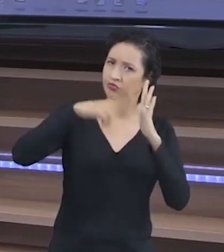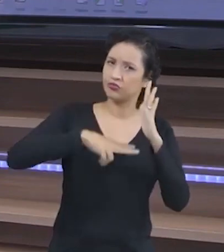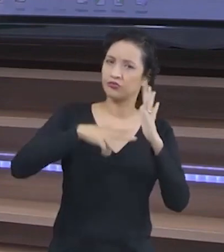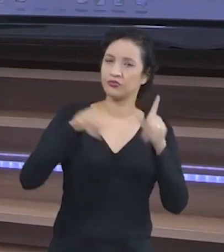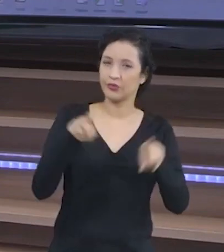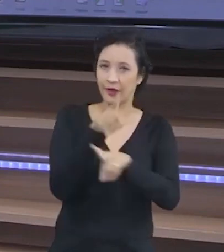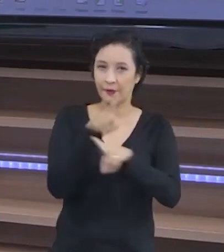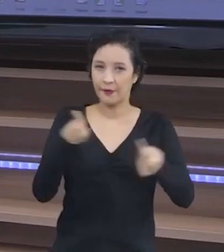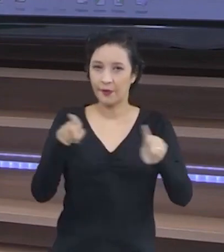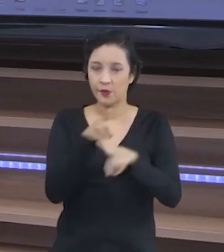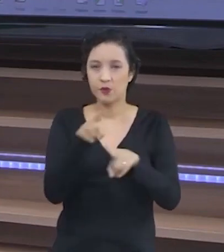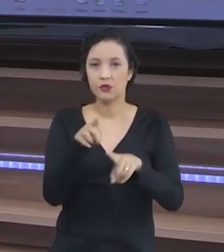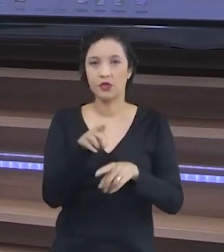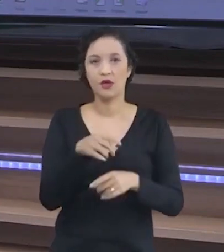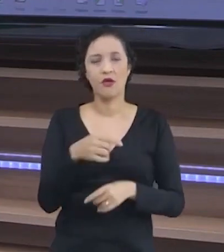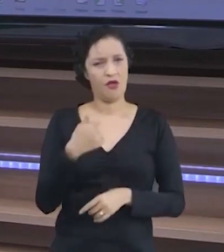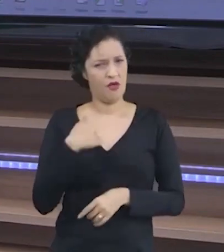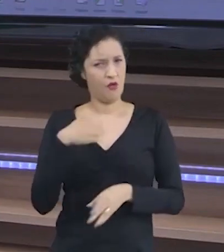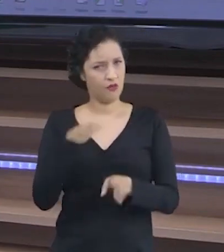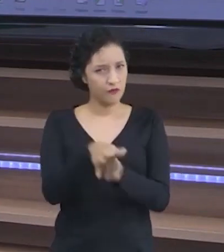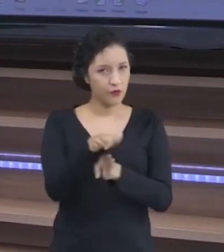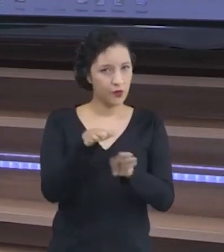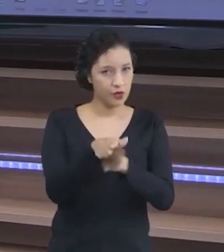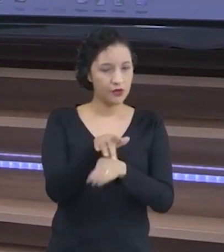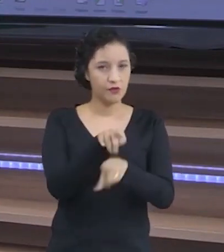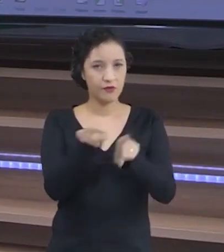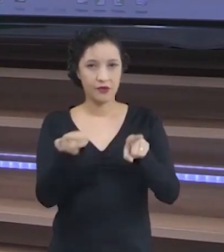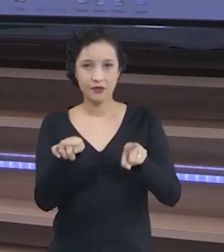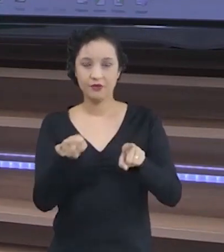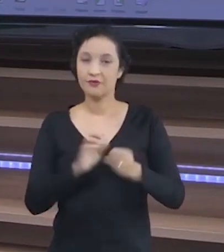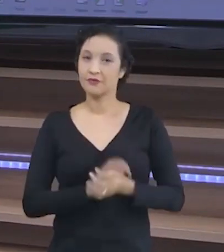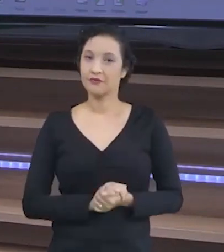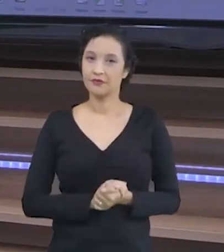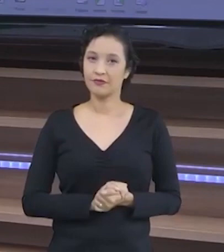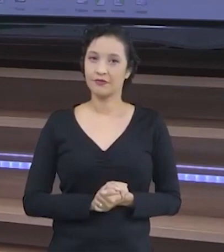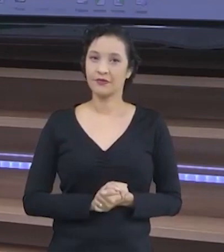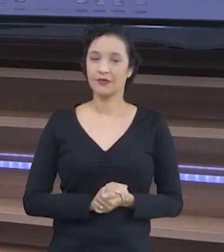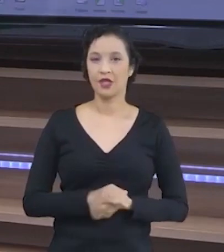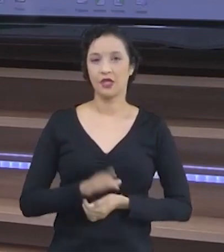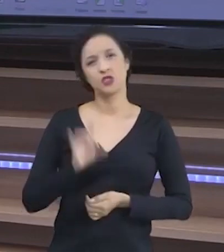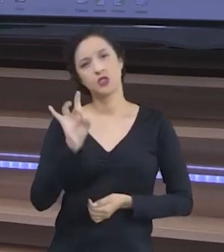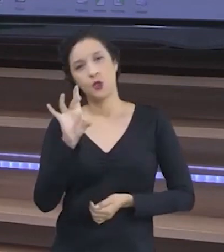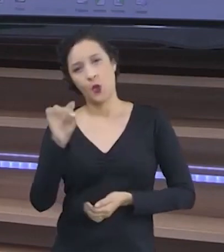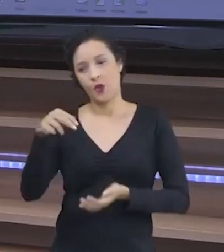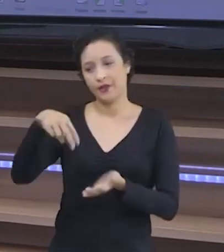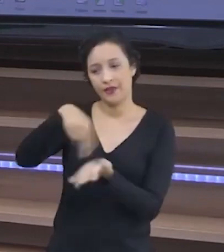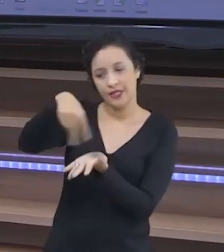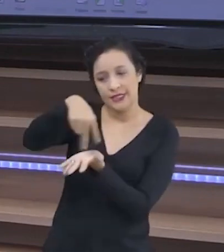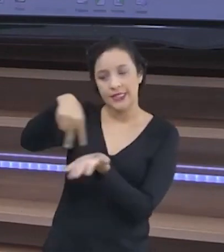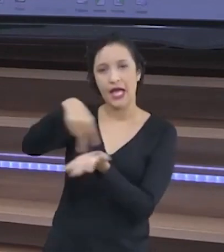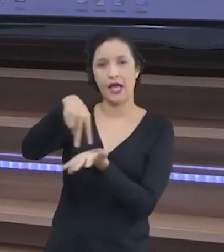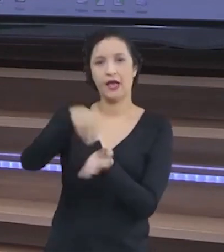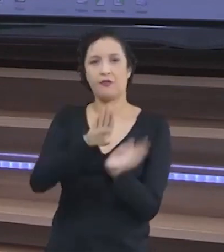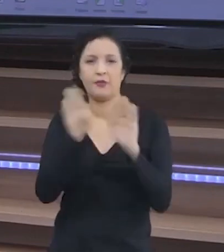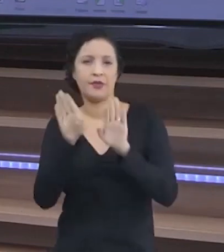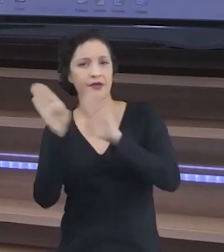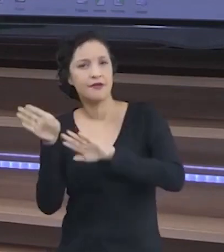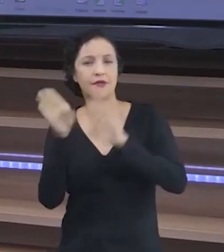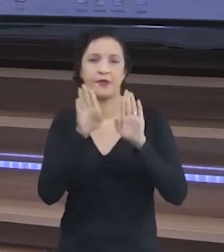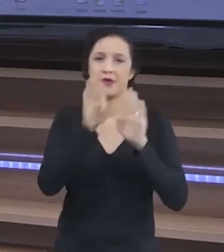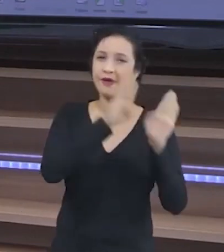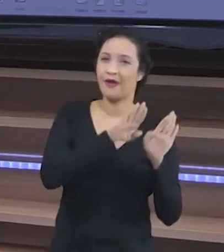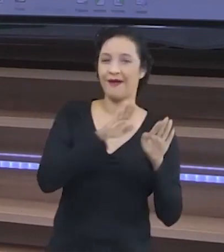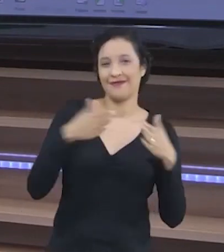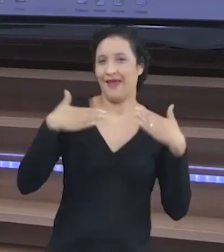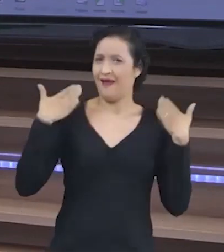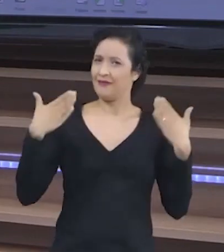eu estava dando alguma orientação para vocês? Tirando aquele passo de dançar, de mover, toda aquela alegria que é